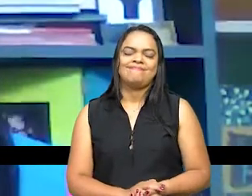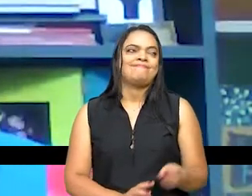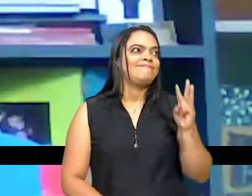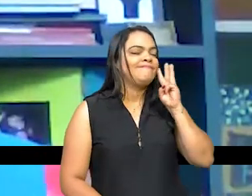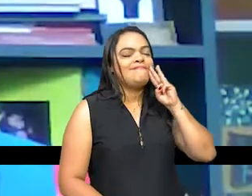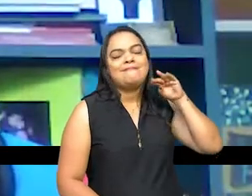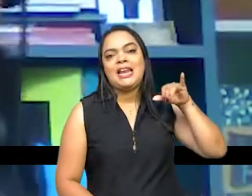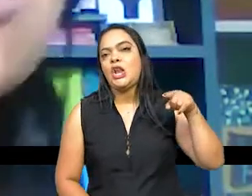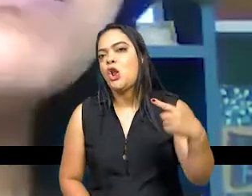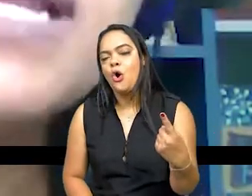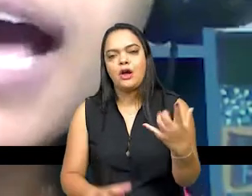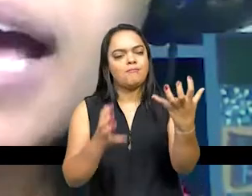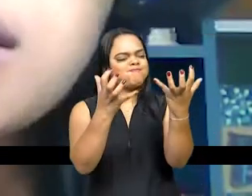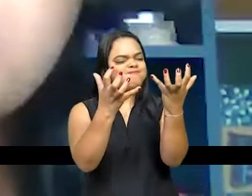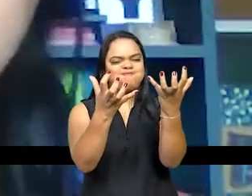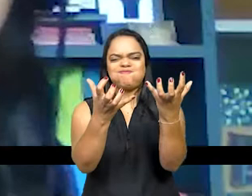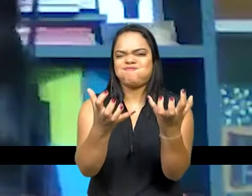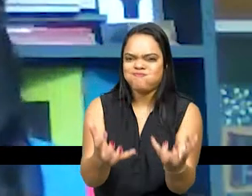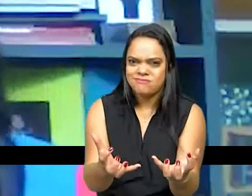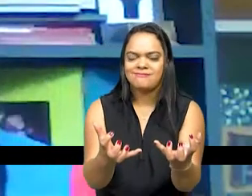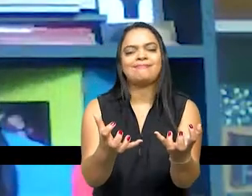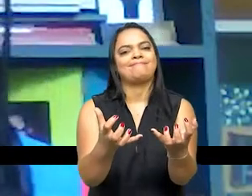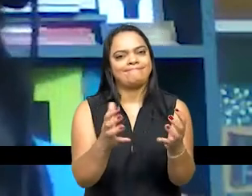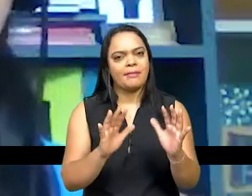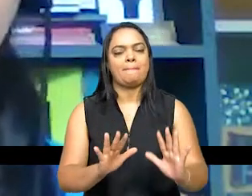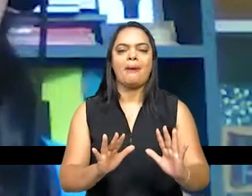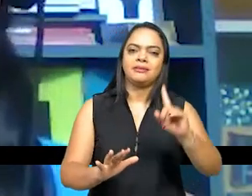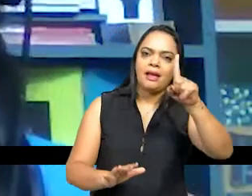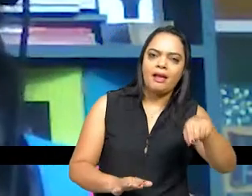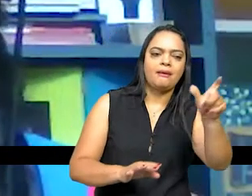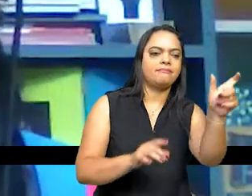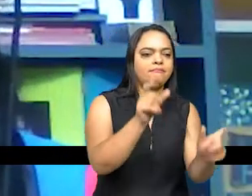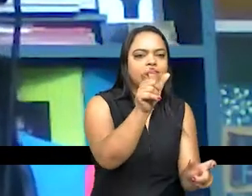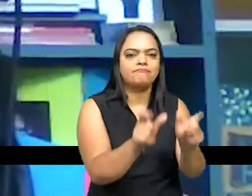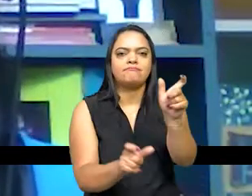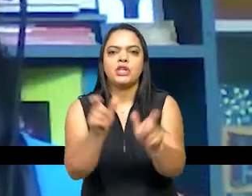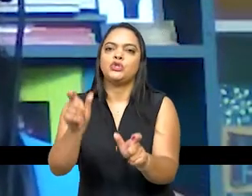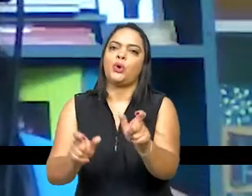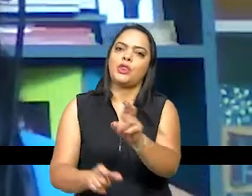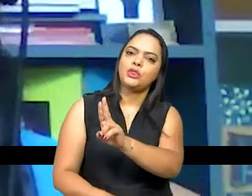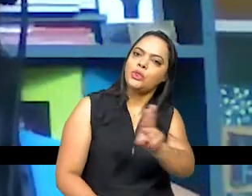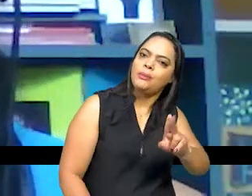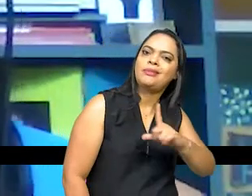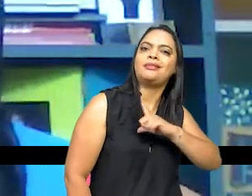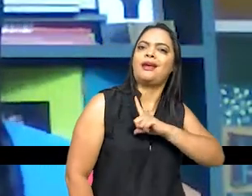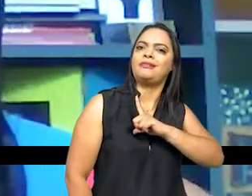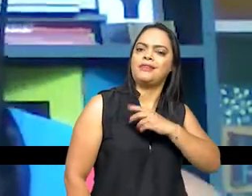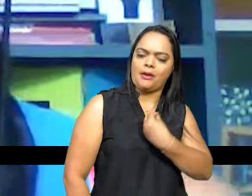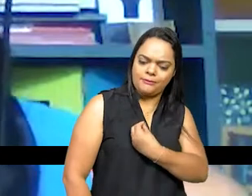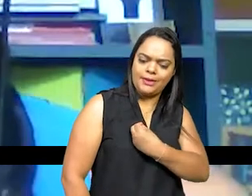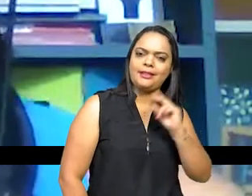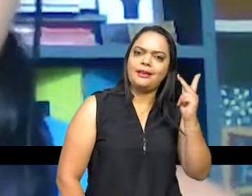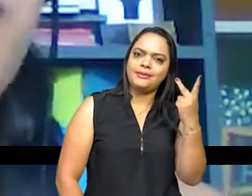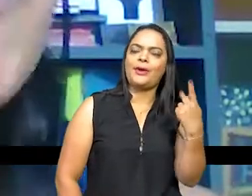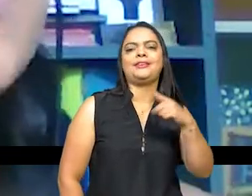são milhares, são dezenas de milhares, mas são sujeitos com nomes, com histórias, mais ou menos na